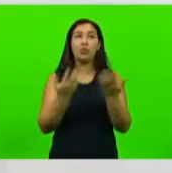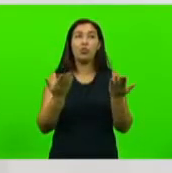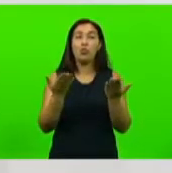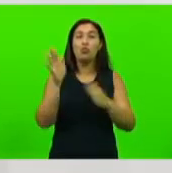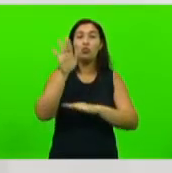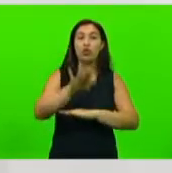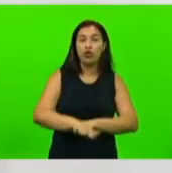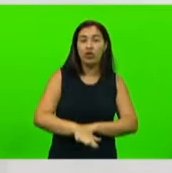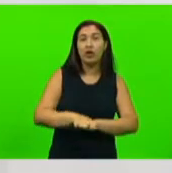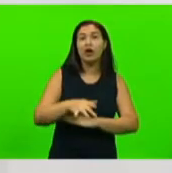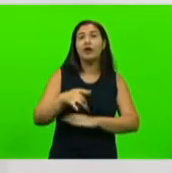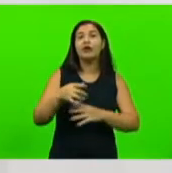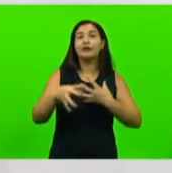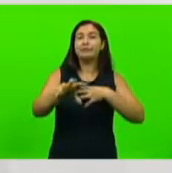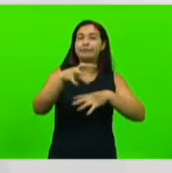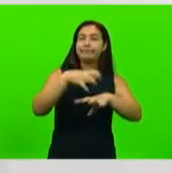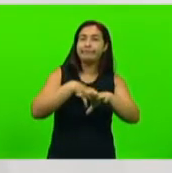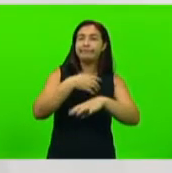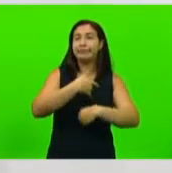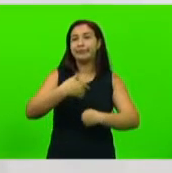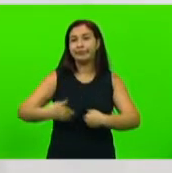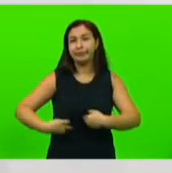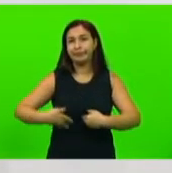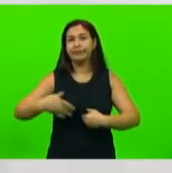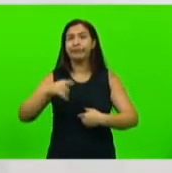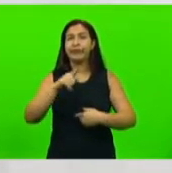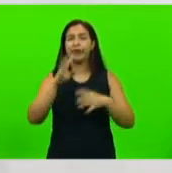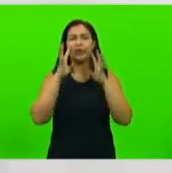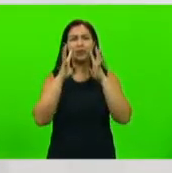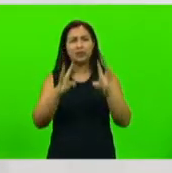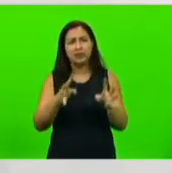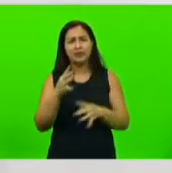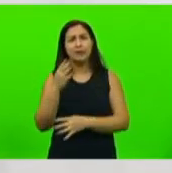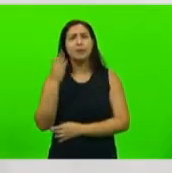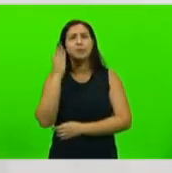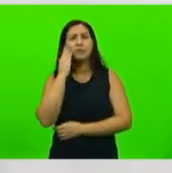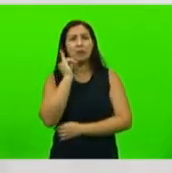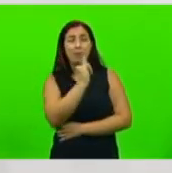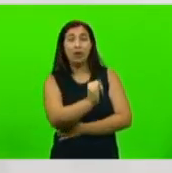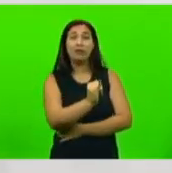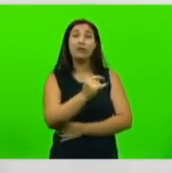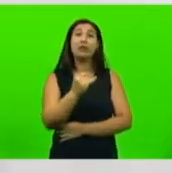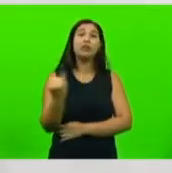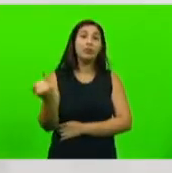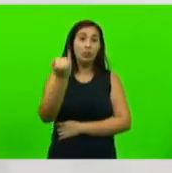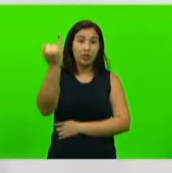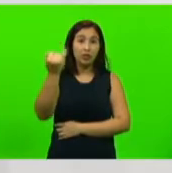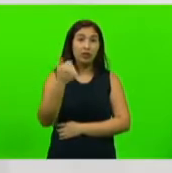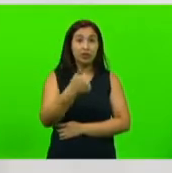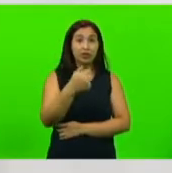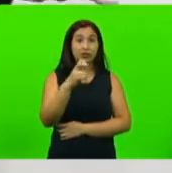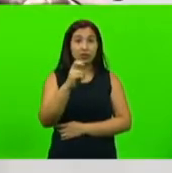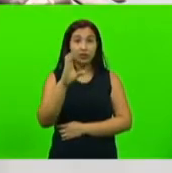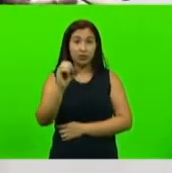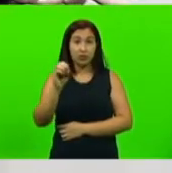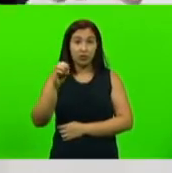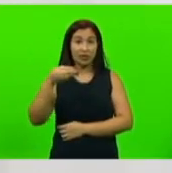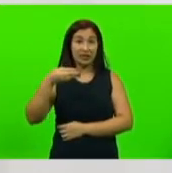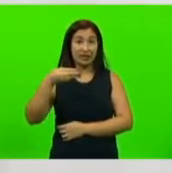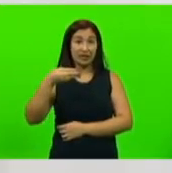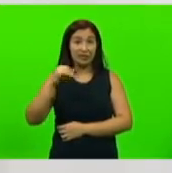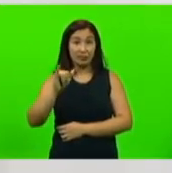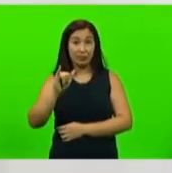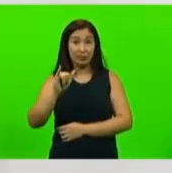para sensibilizar o governador de que foram importantes os 150 milhões, os mais 50 milhões que o